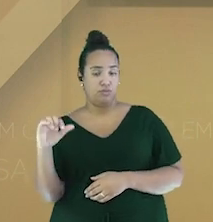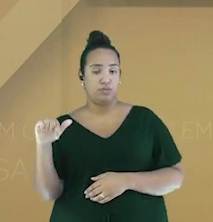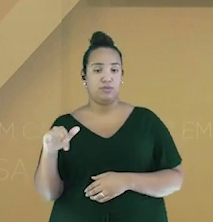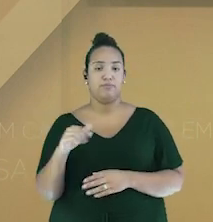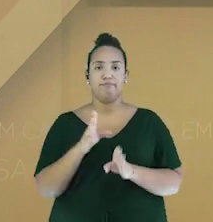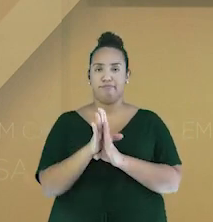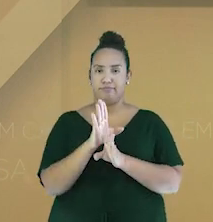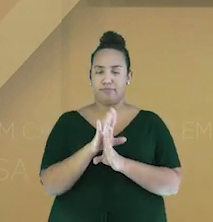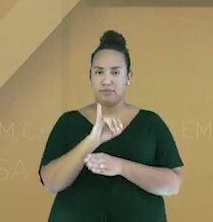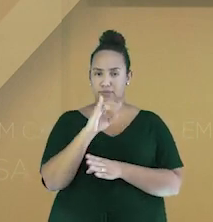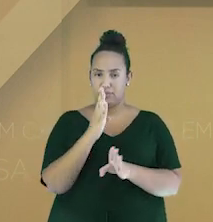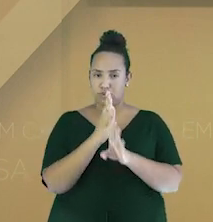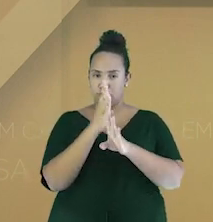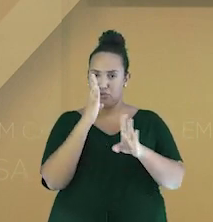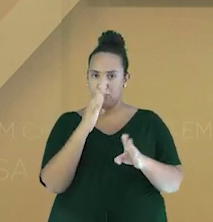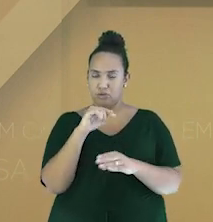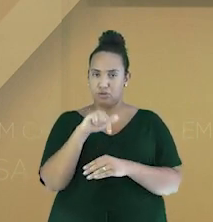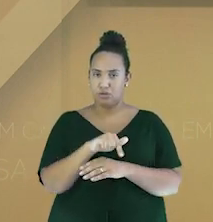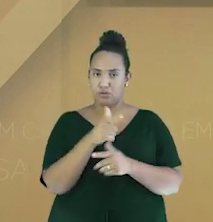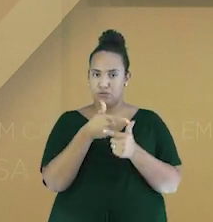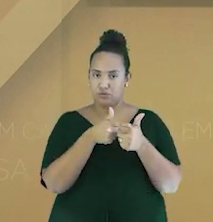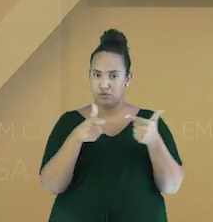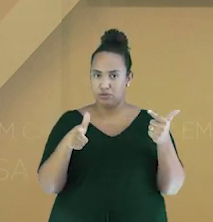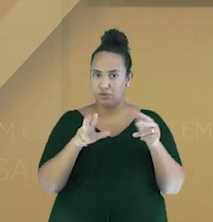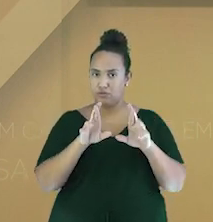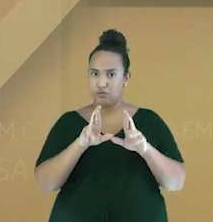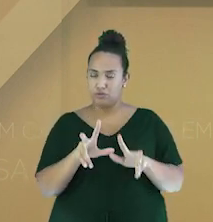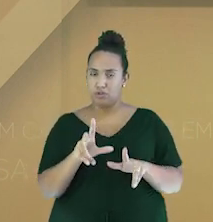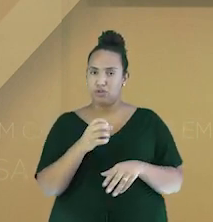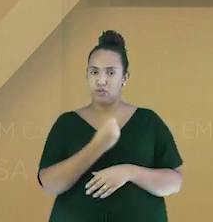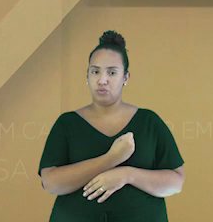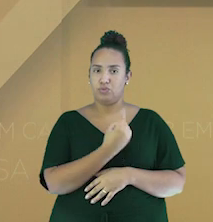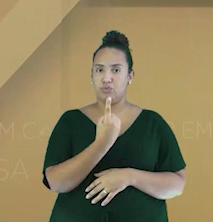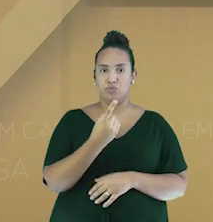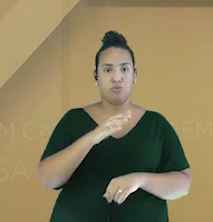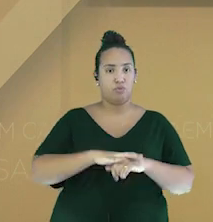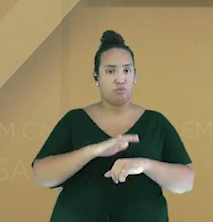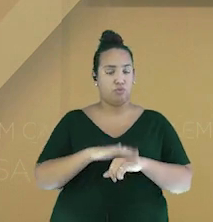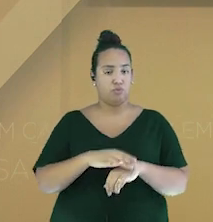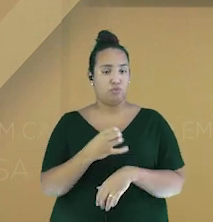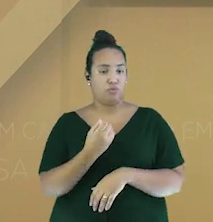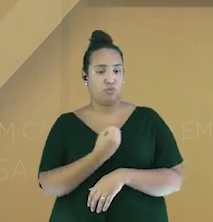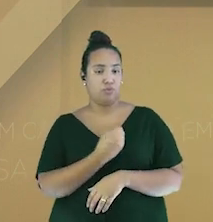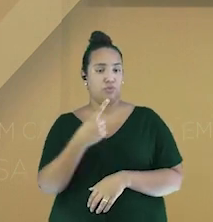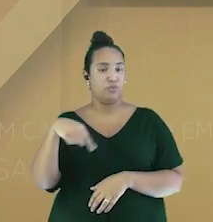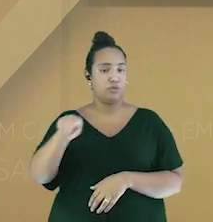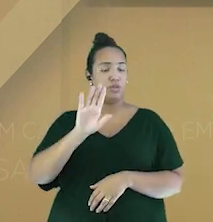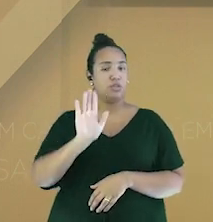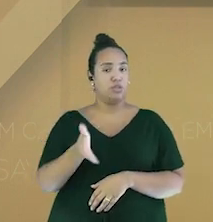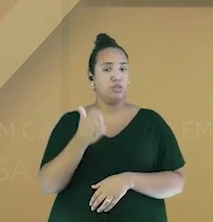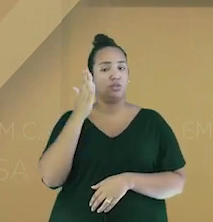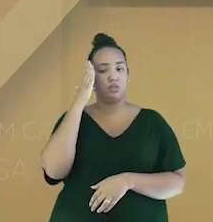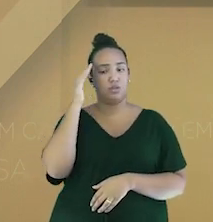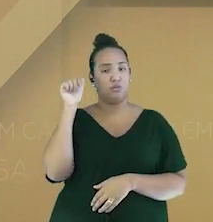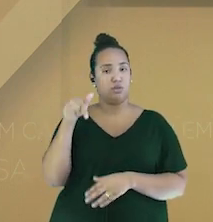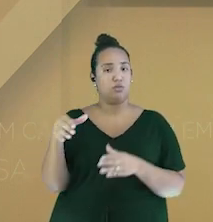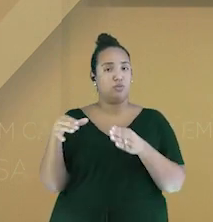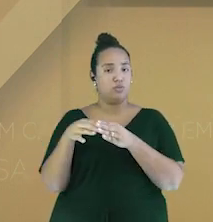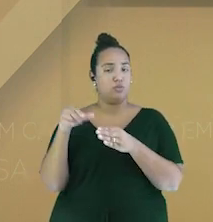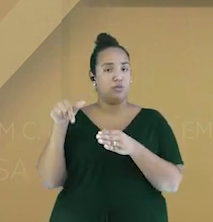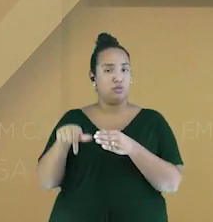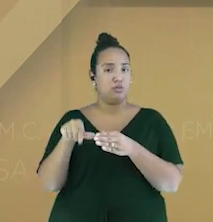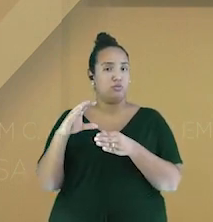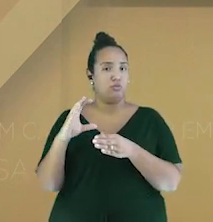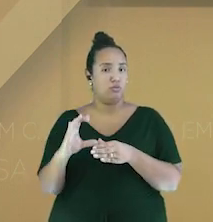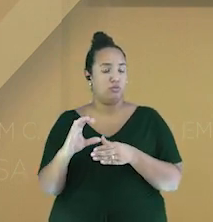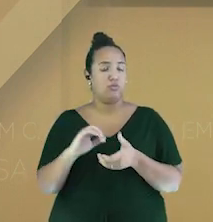você descobrir um divisor do número diferente de 1 ou dele mesmo, já pode classificar como composto, já que o número vai